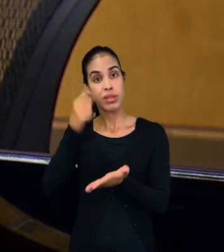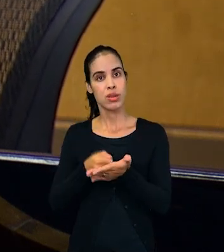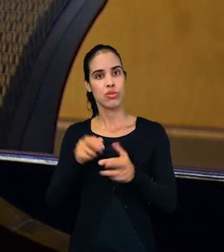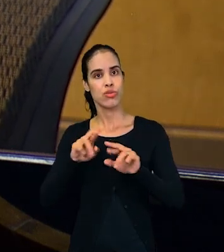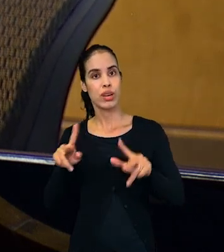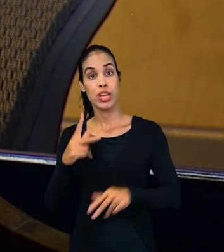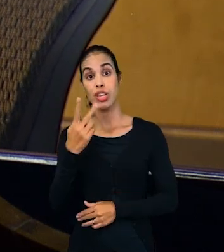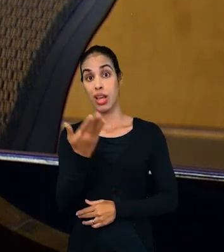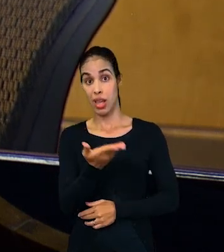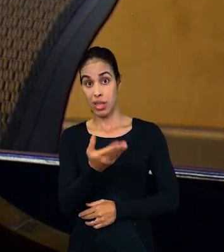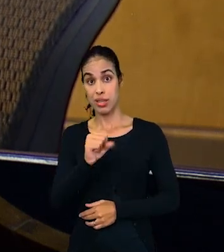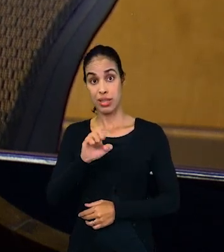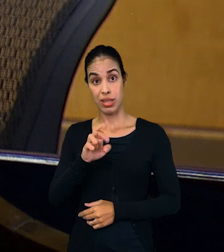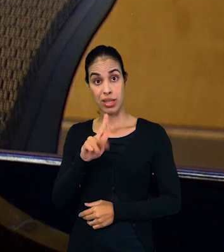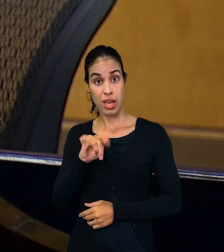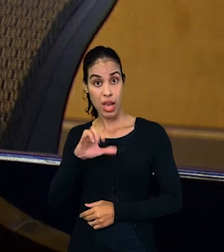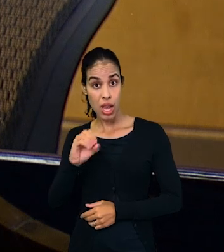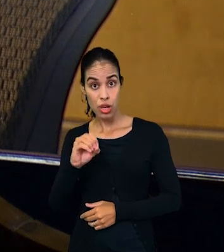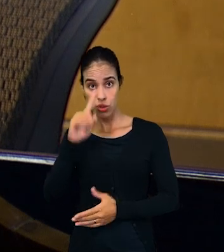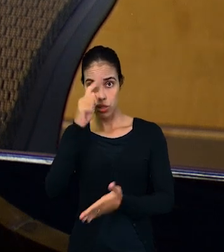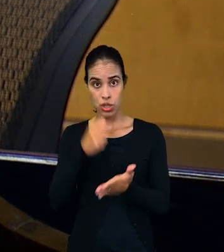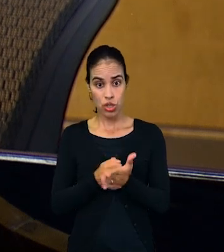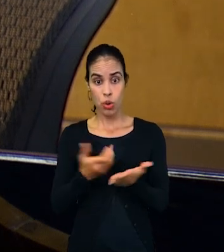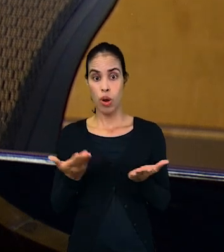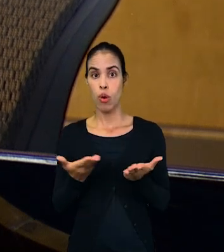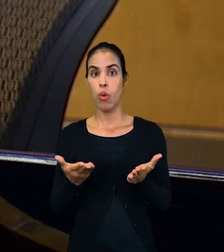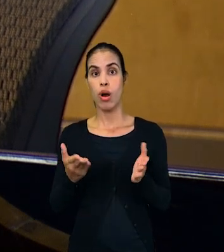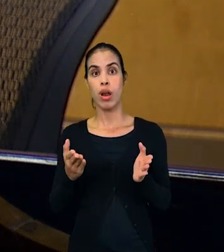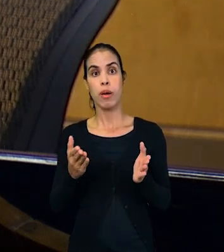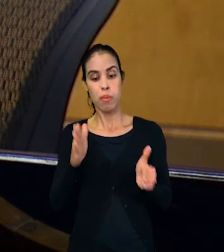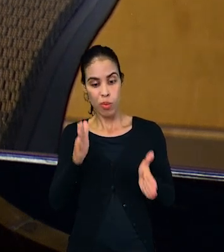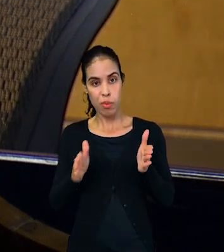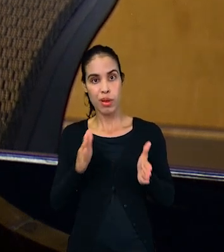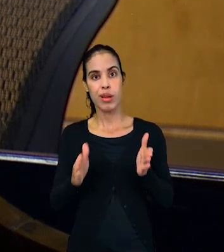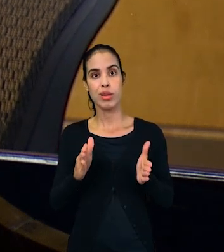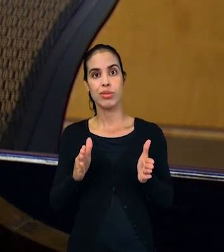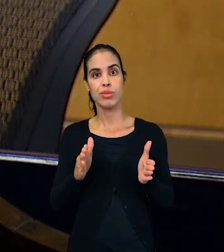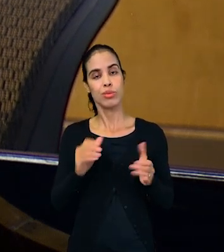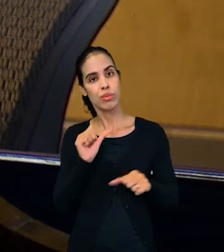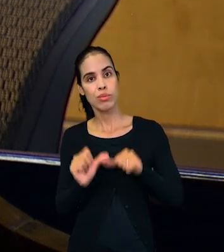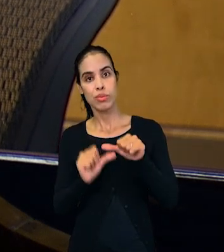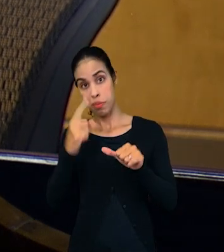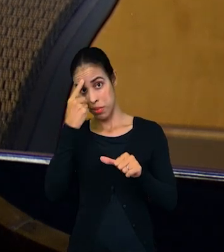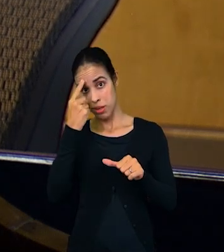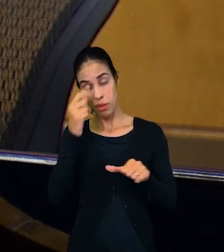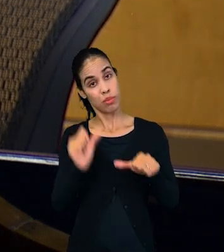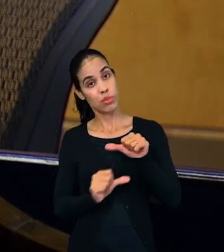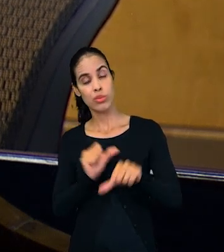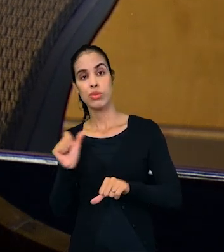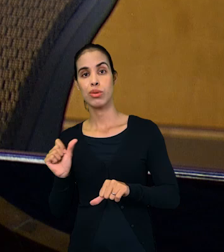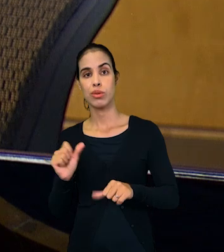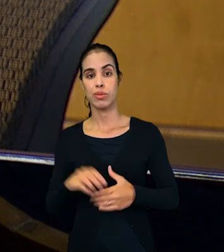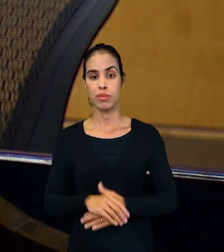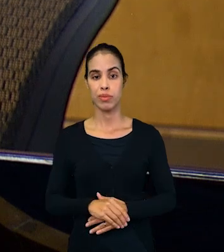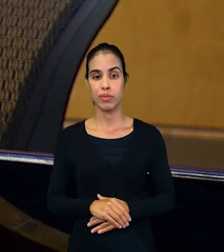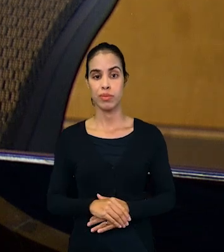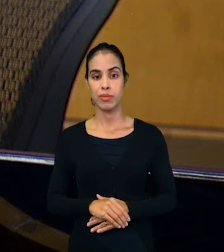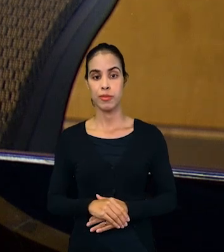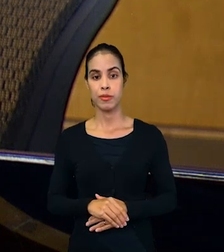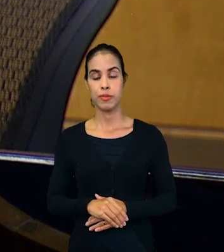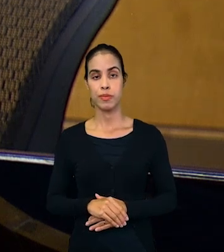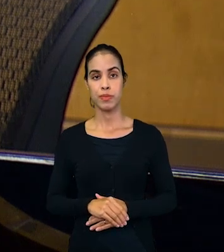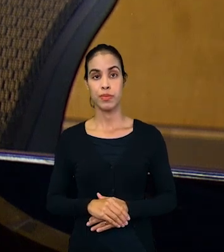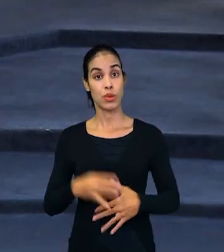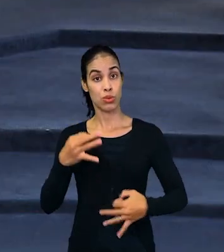na verdade, do ministro Sérgio, marca uma mudança de entendimento da SDI2 em função dos precedentes do